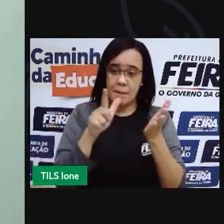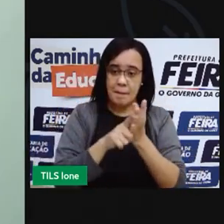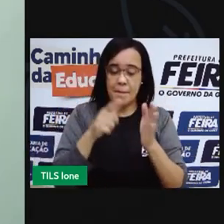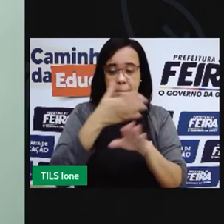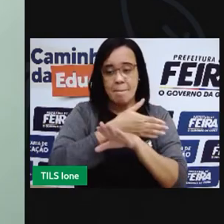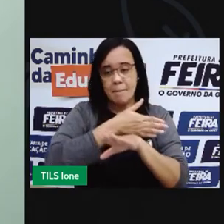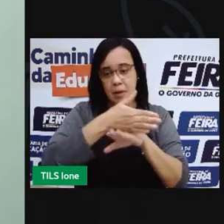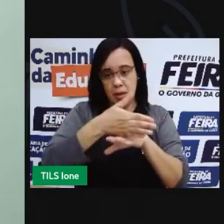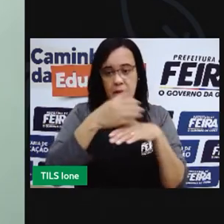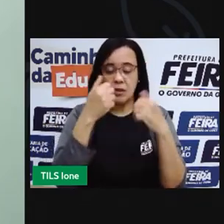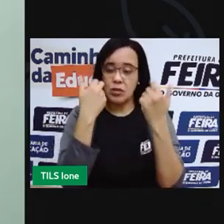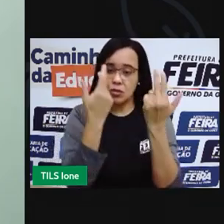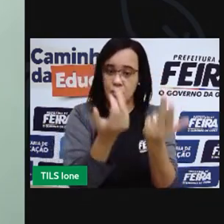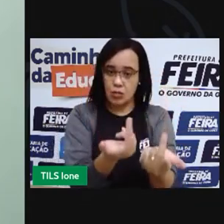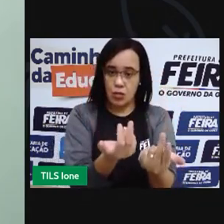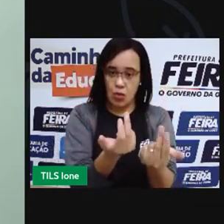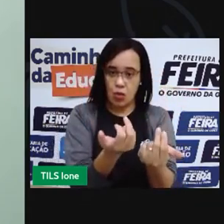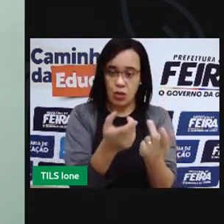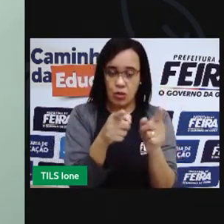tá?